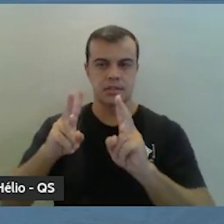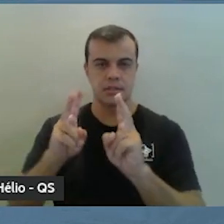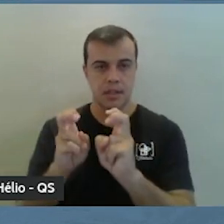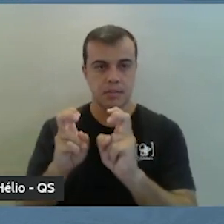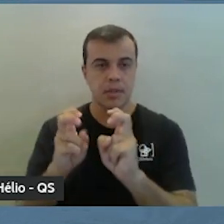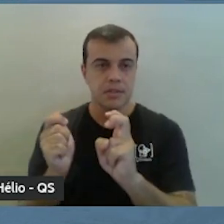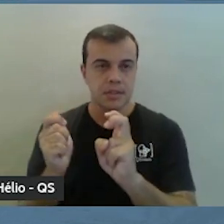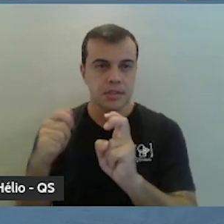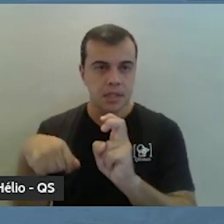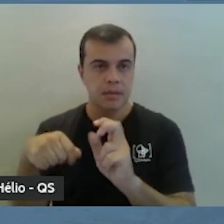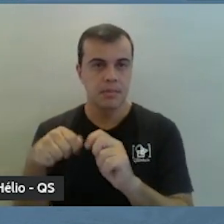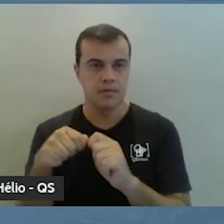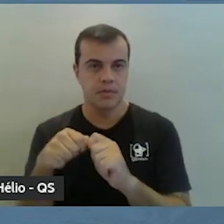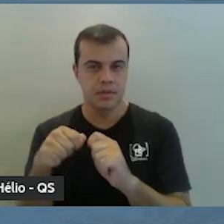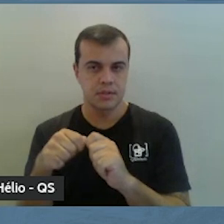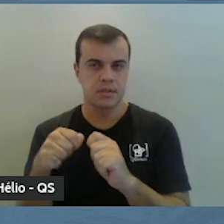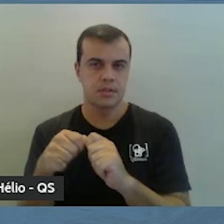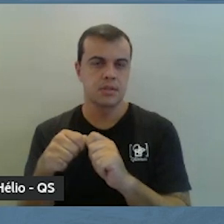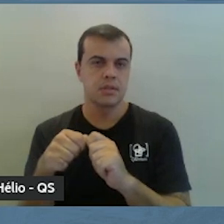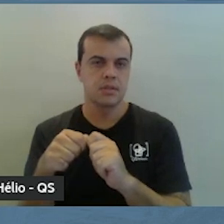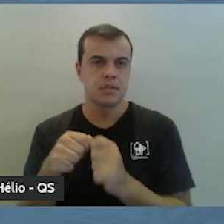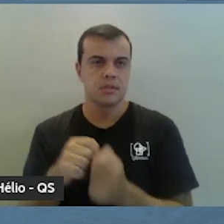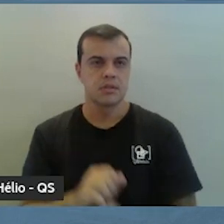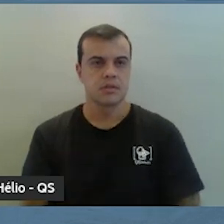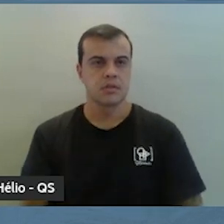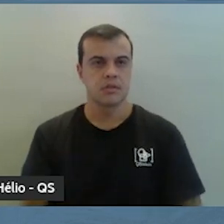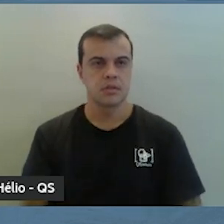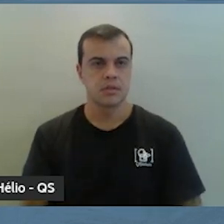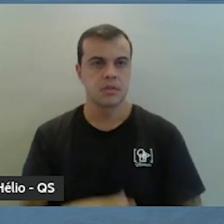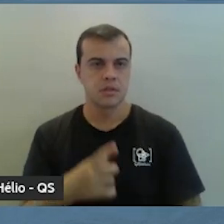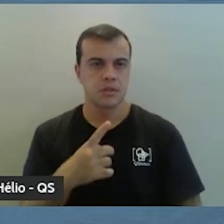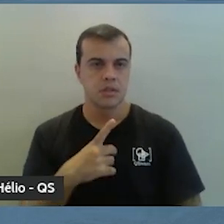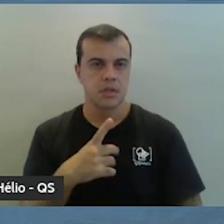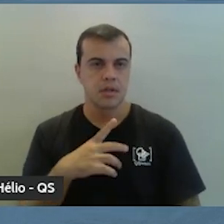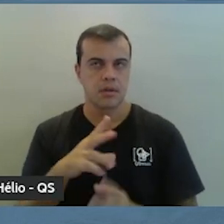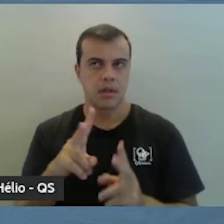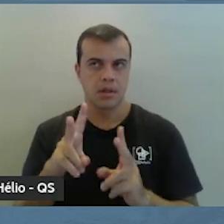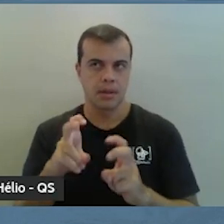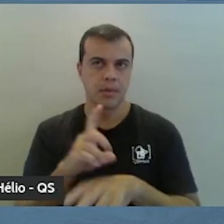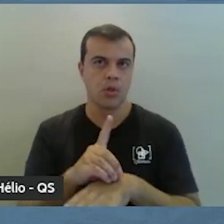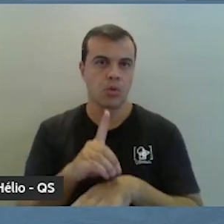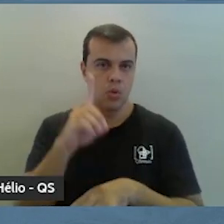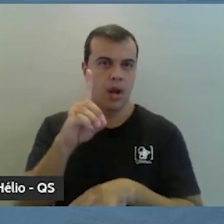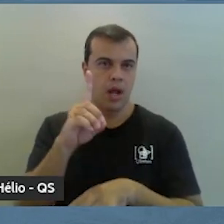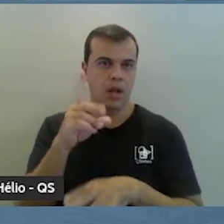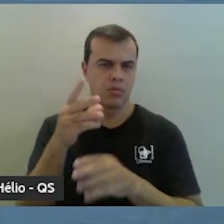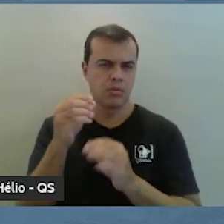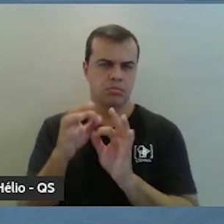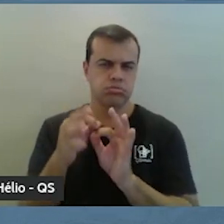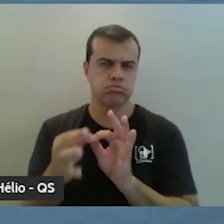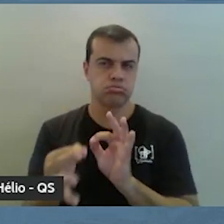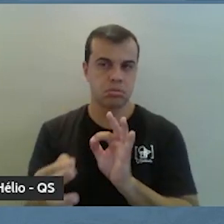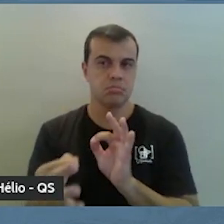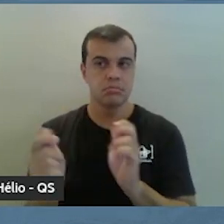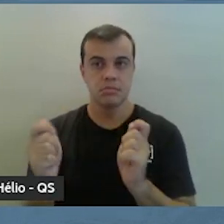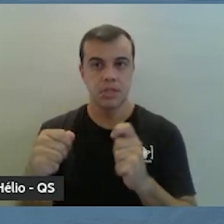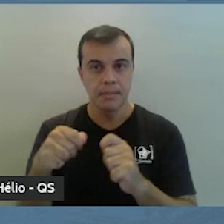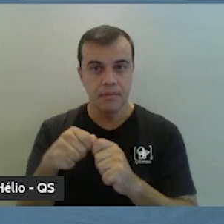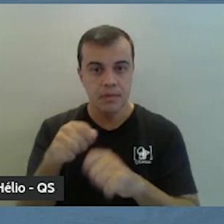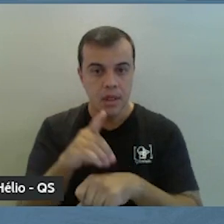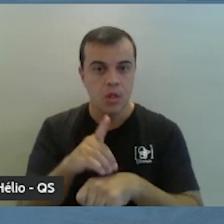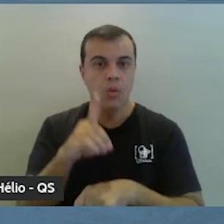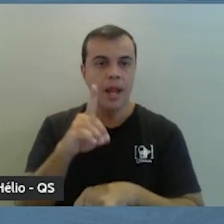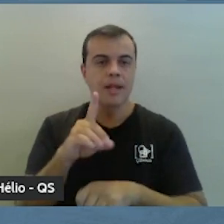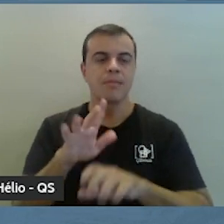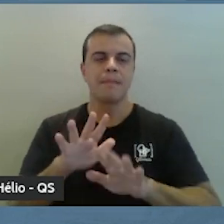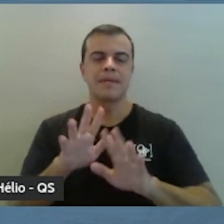para construir uma tese de doutorado mesmo, assim, de tão intenso que é, mas